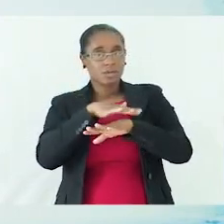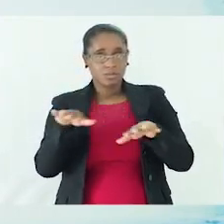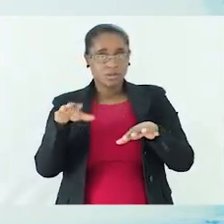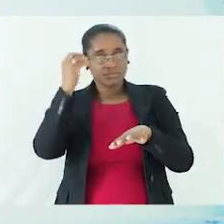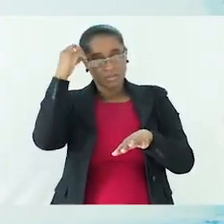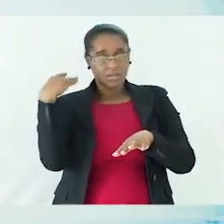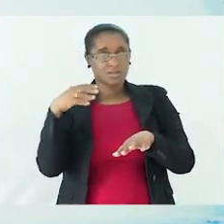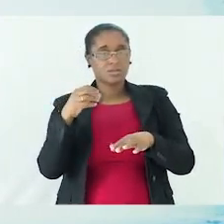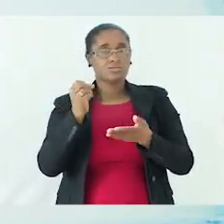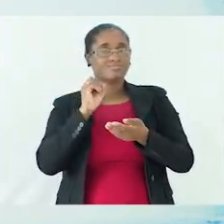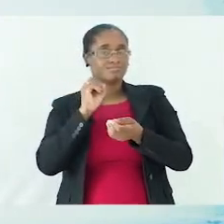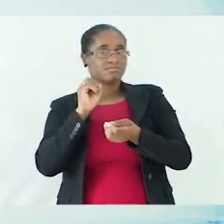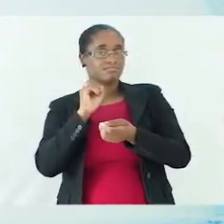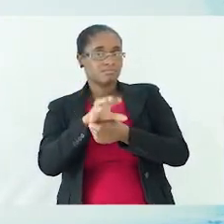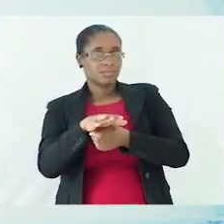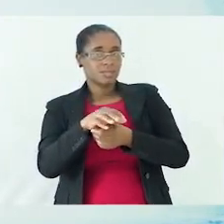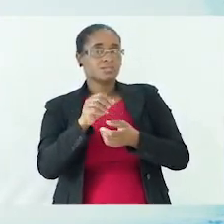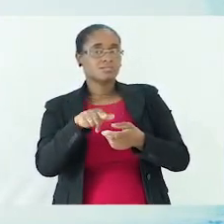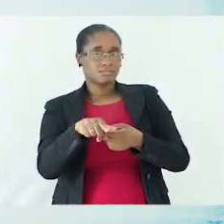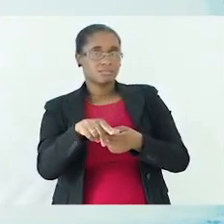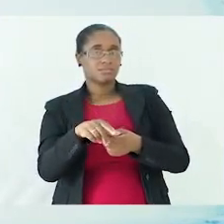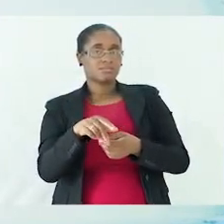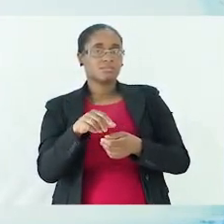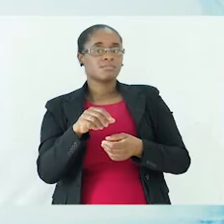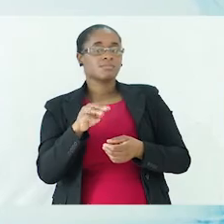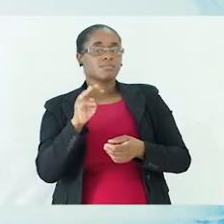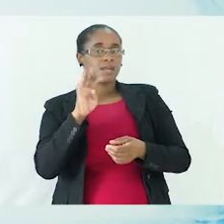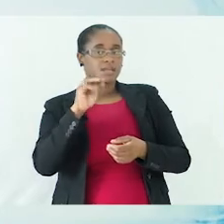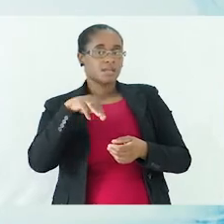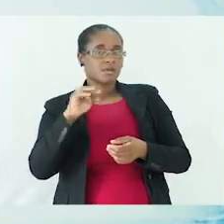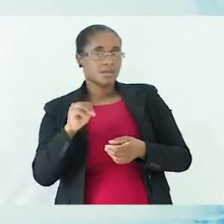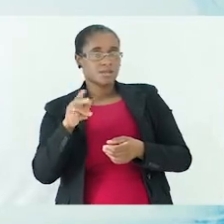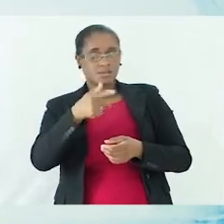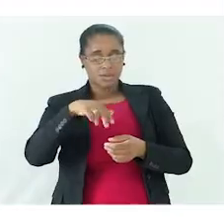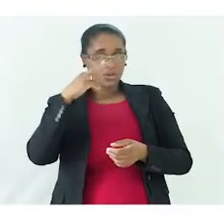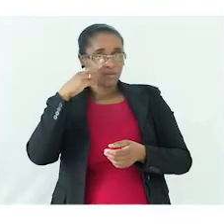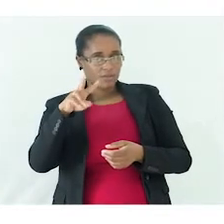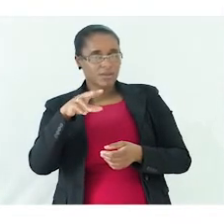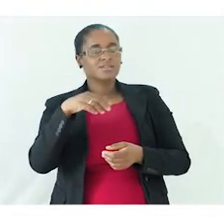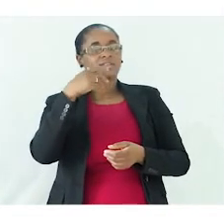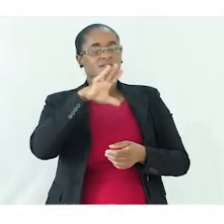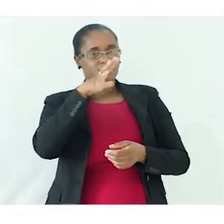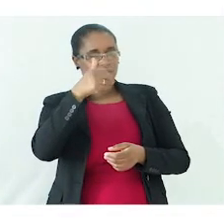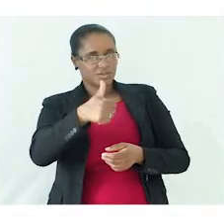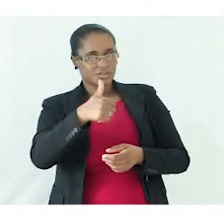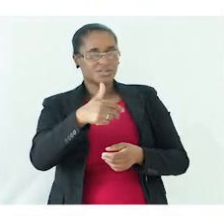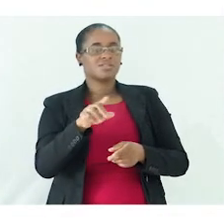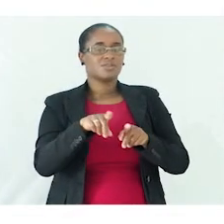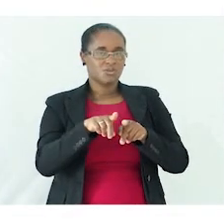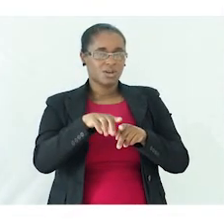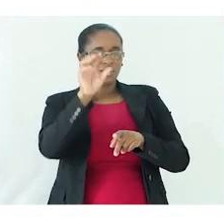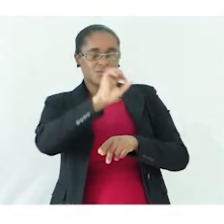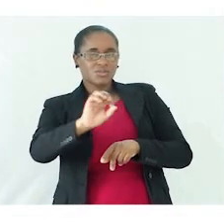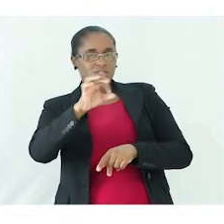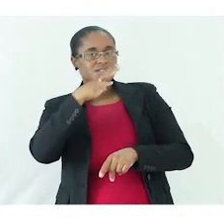ali, que fadava o príncipe para que lhe nascessem umas orelhas de burro. Vocês viram